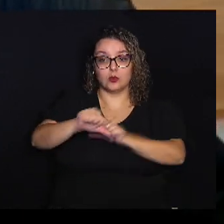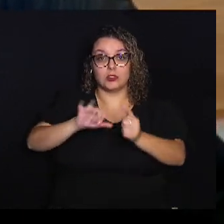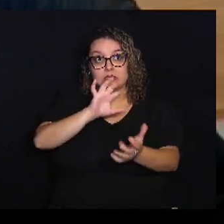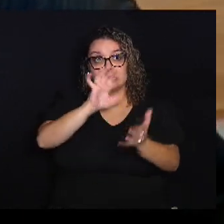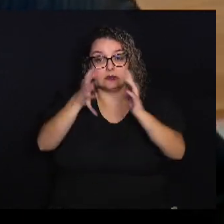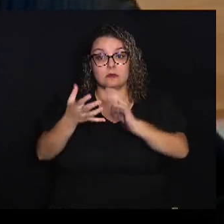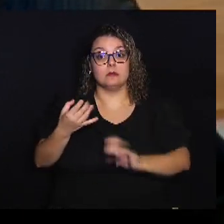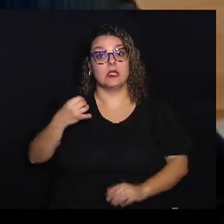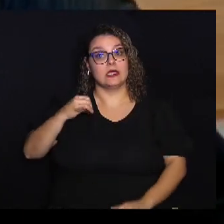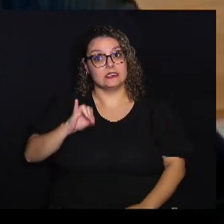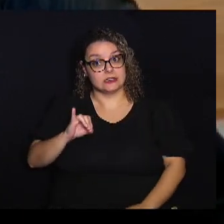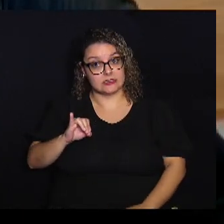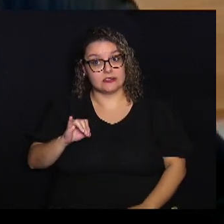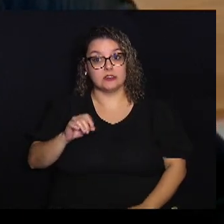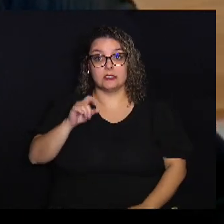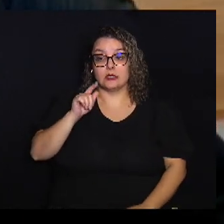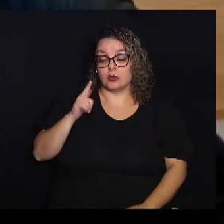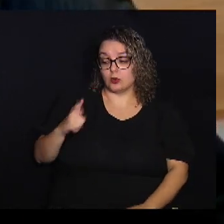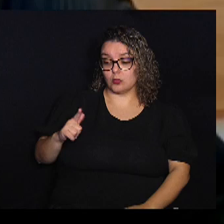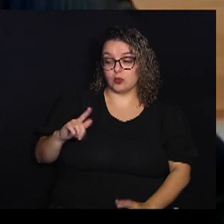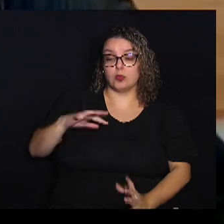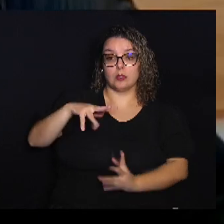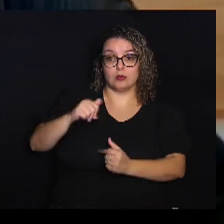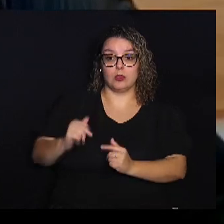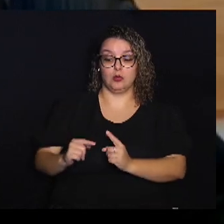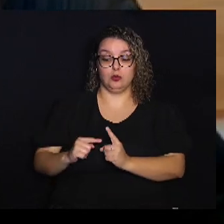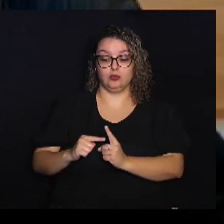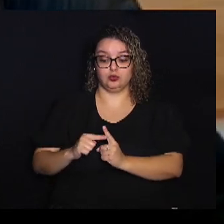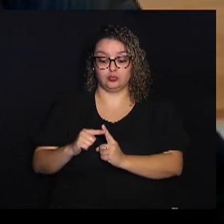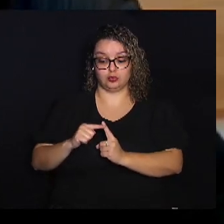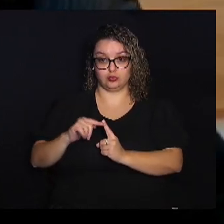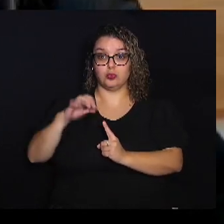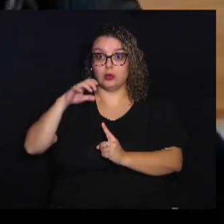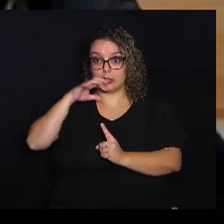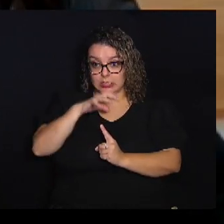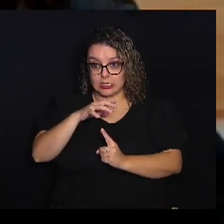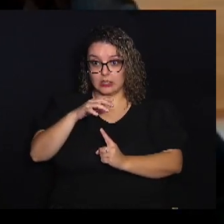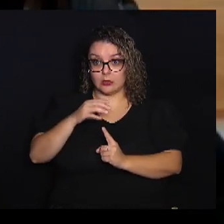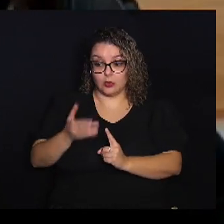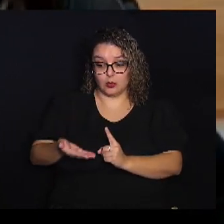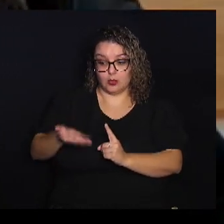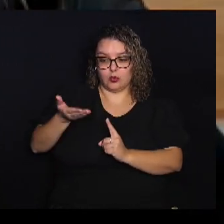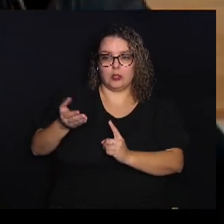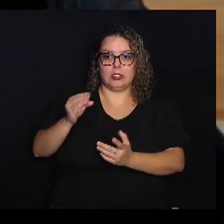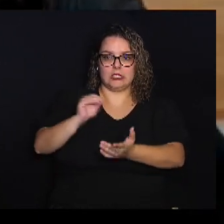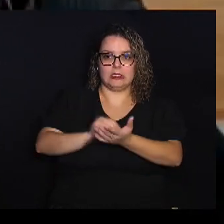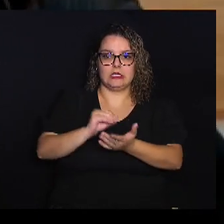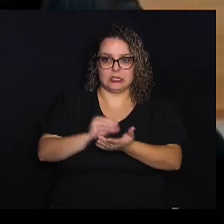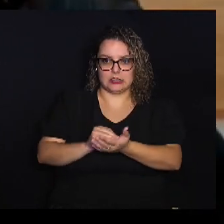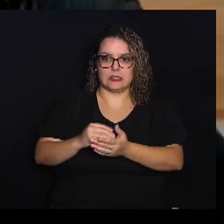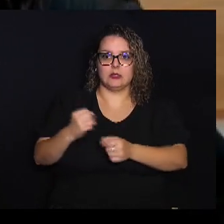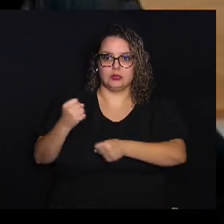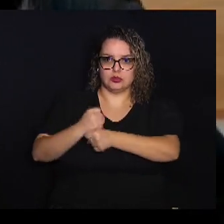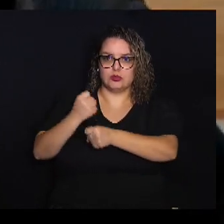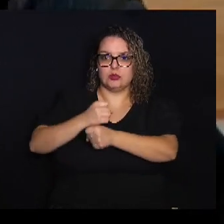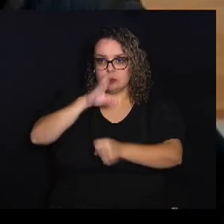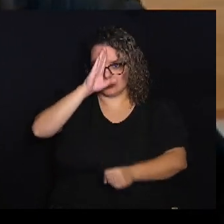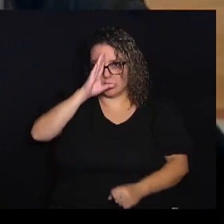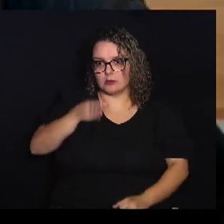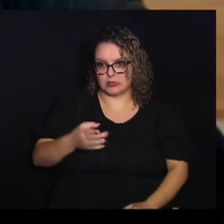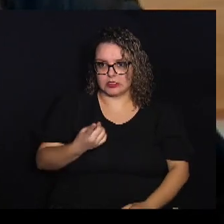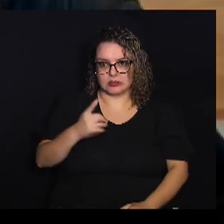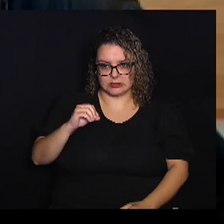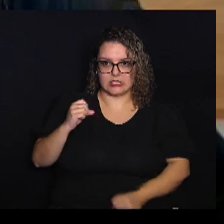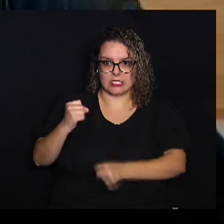Mas se o aquecimento global, ele é a elevação da temperatura média do planeta nas últimas décadas, principalmente, né,